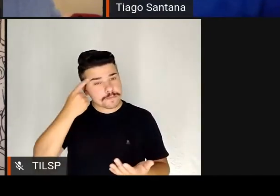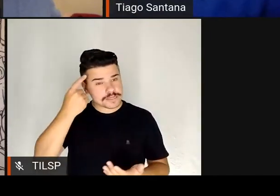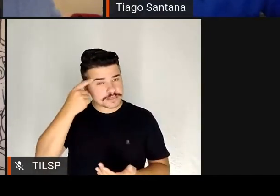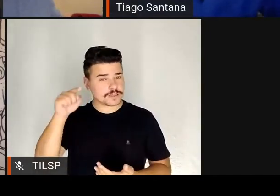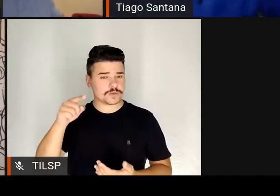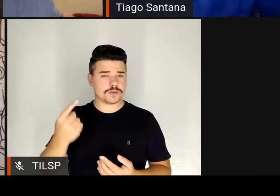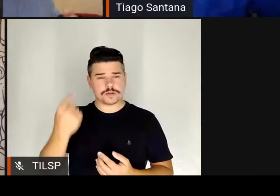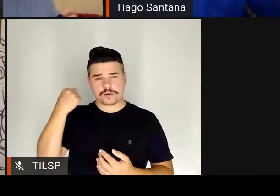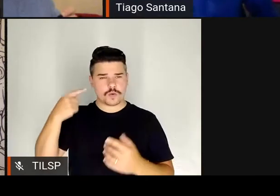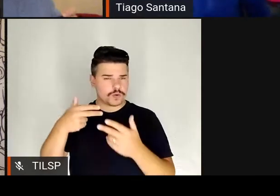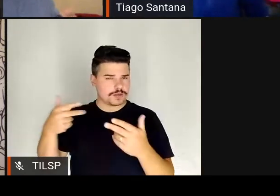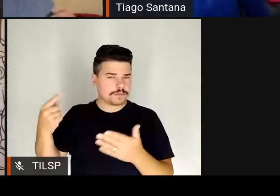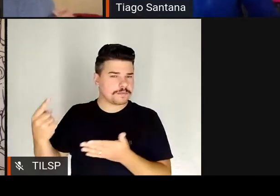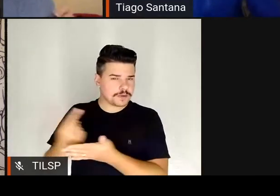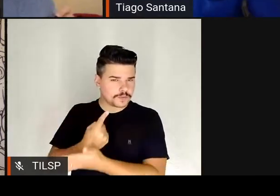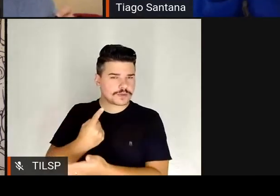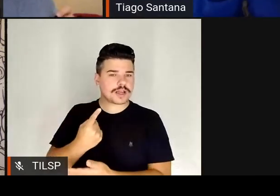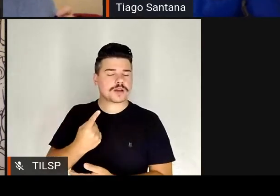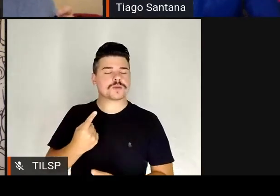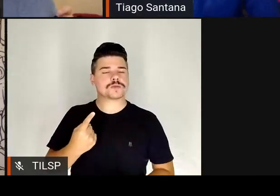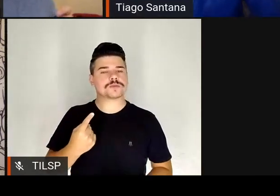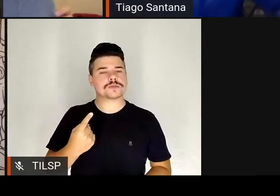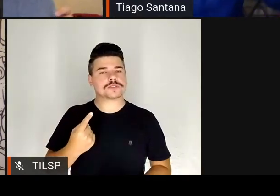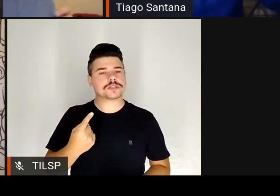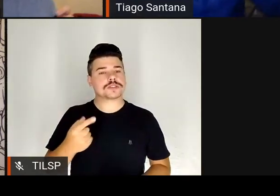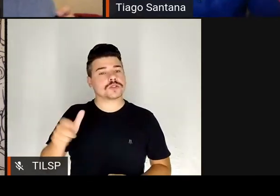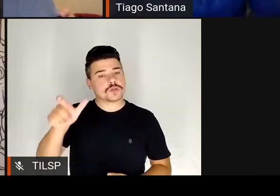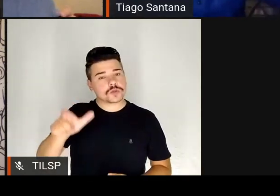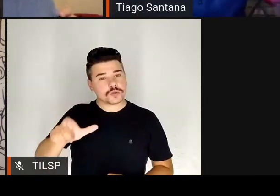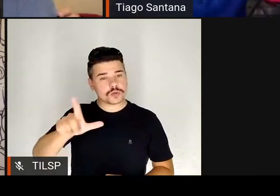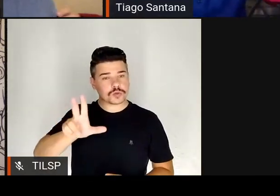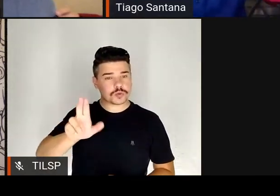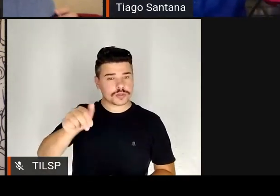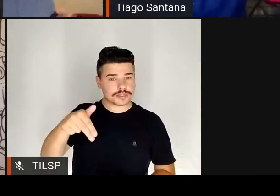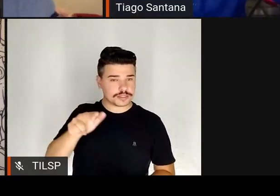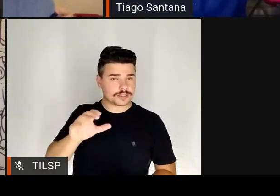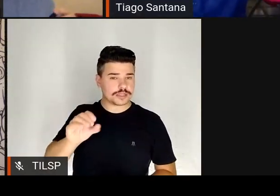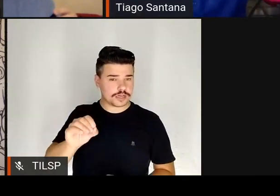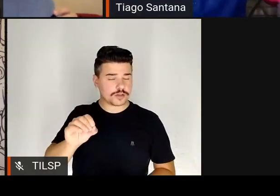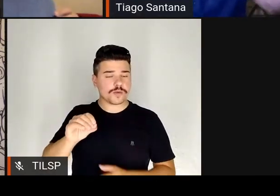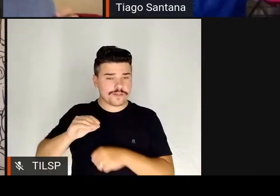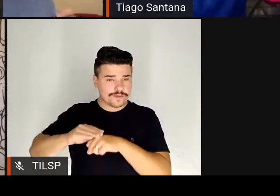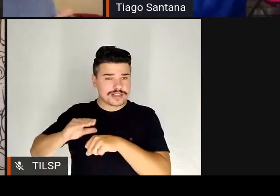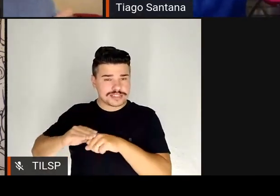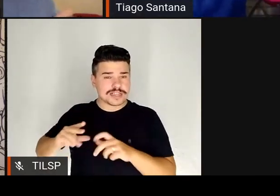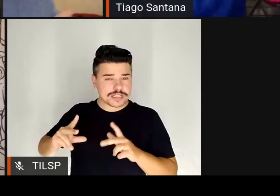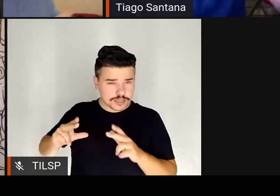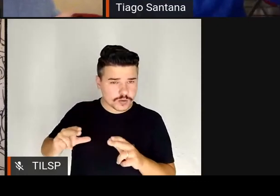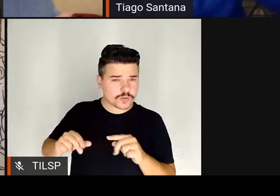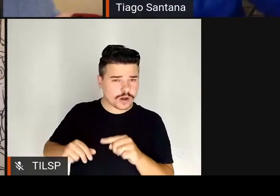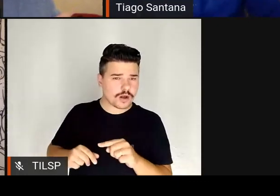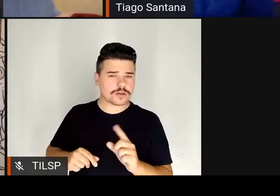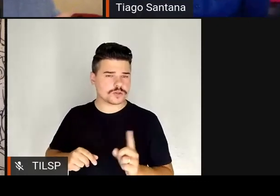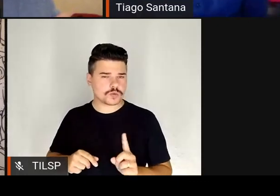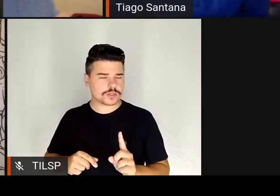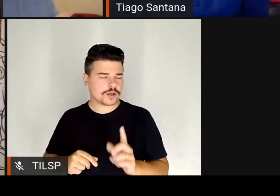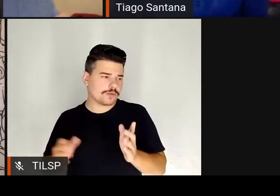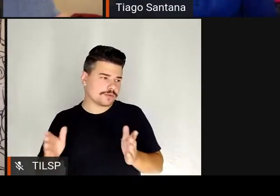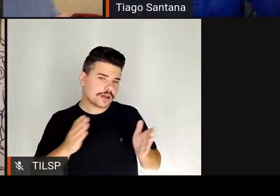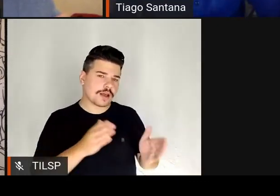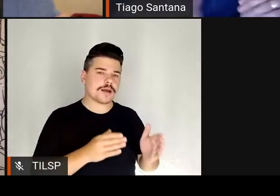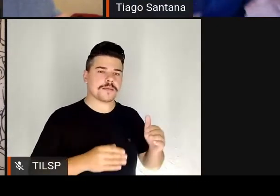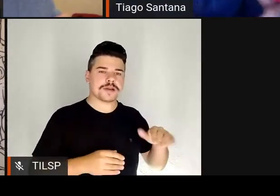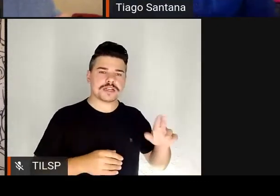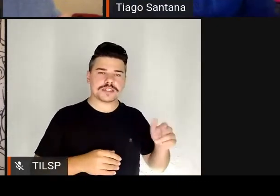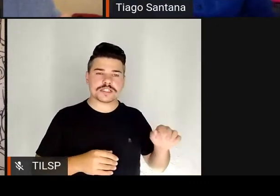que perguntaram se o Luciano Carneiro faria a mesma coisa no Cruzeiro, no Cruzeiro não, desculpa, na Manchete, ou